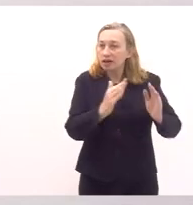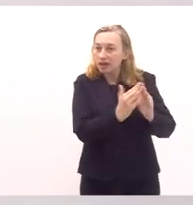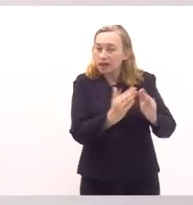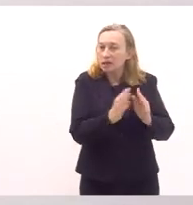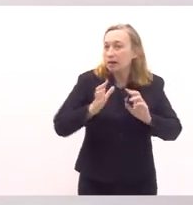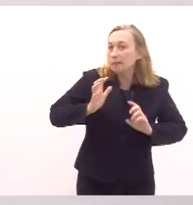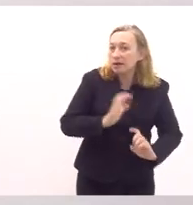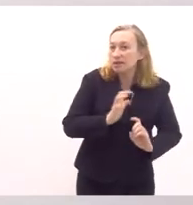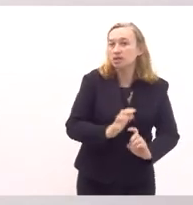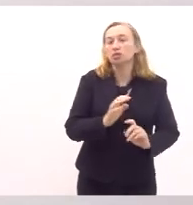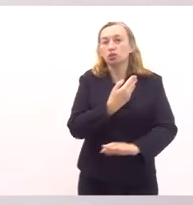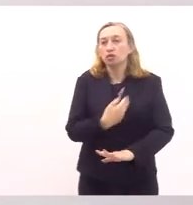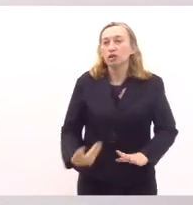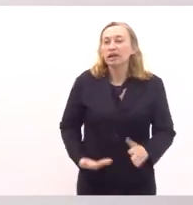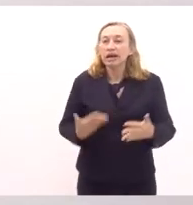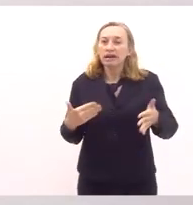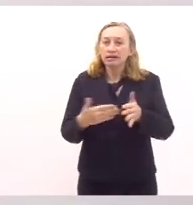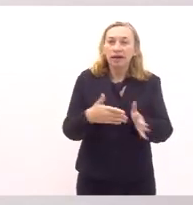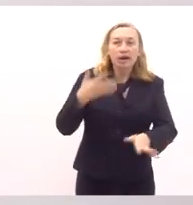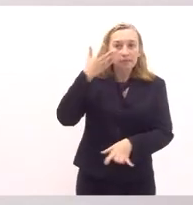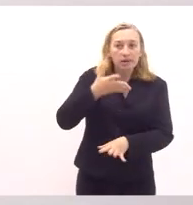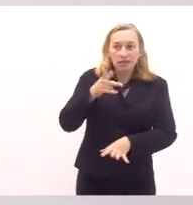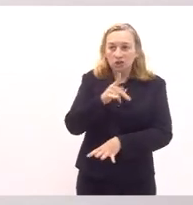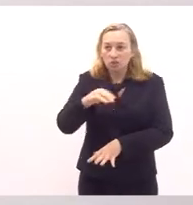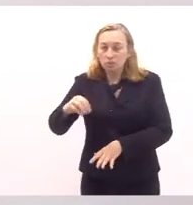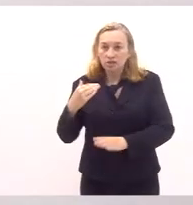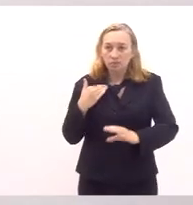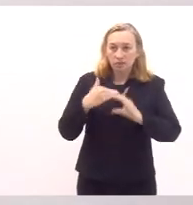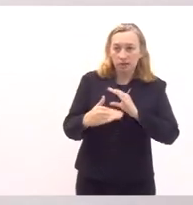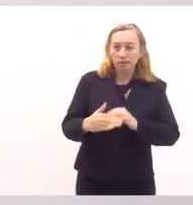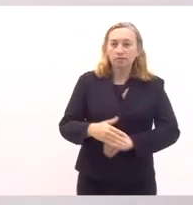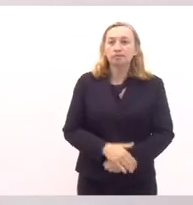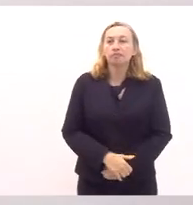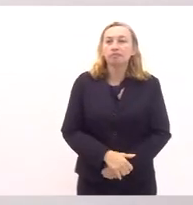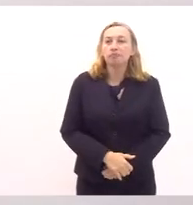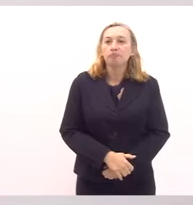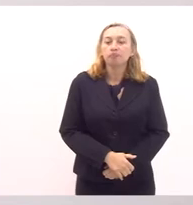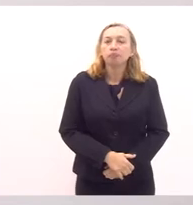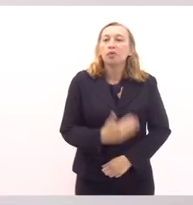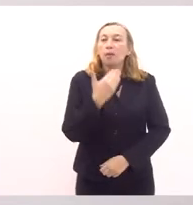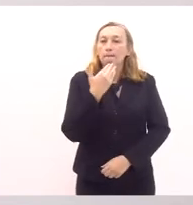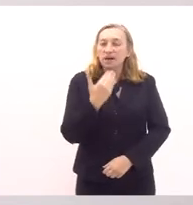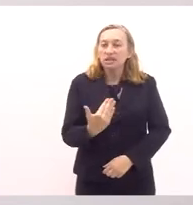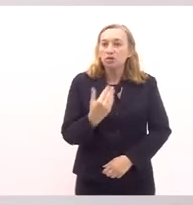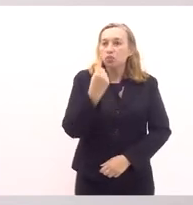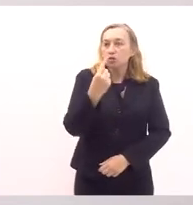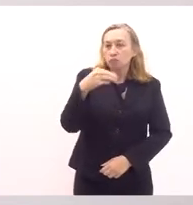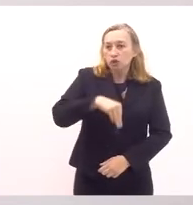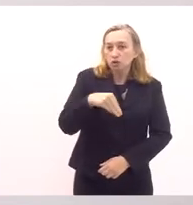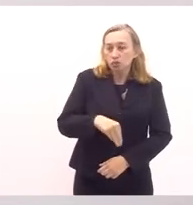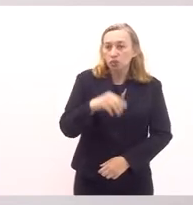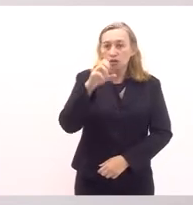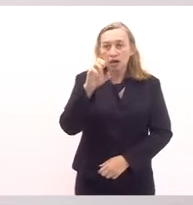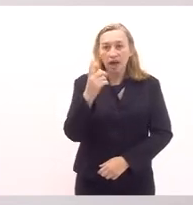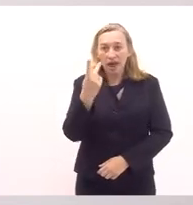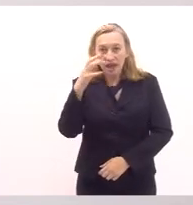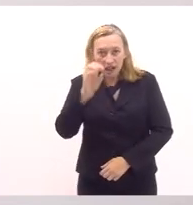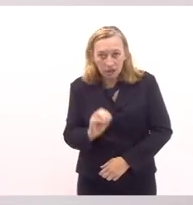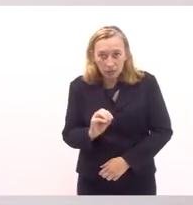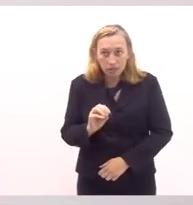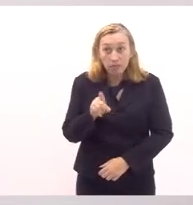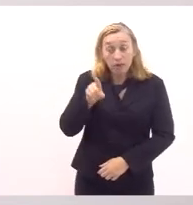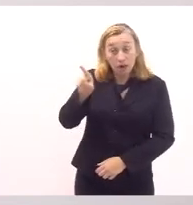no governo, até a mensagem do PIS ser enviada. Indalécio pediu um minuto, Hélio. Vou dar um minuto para